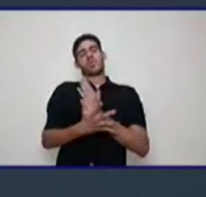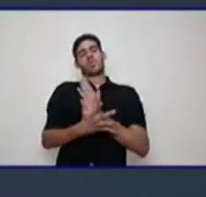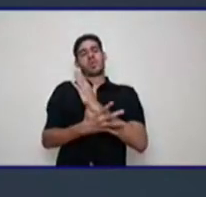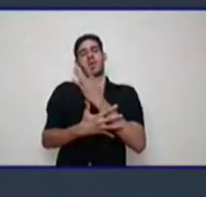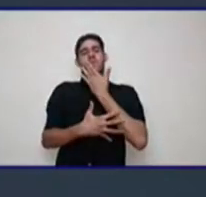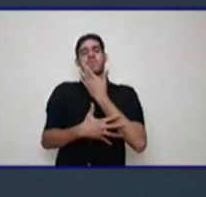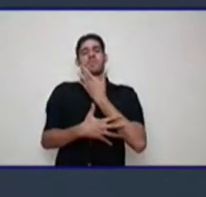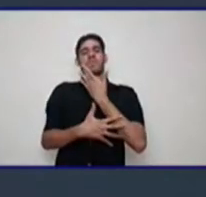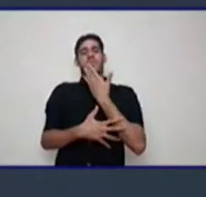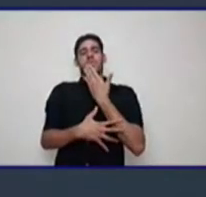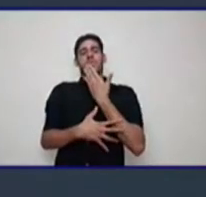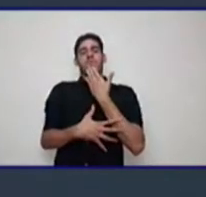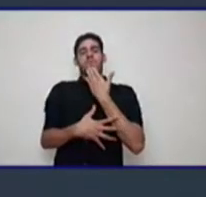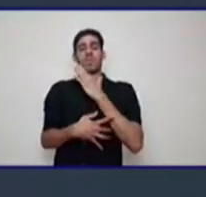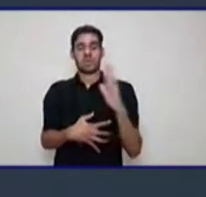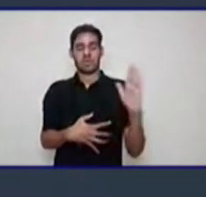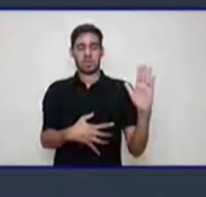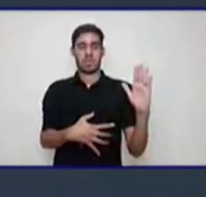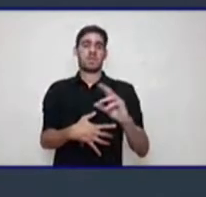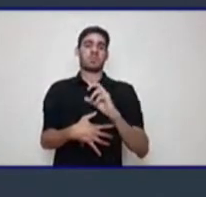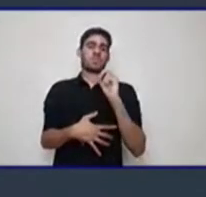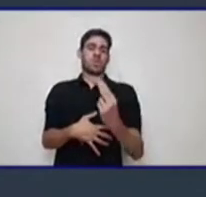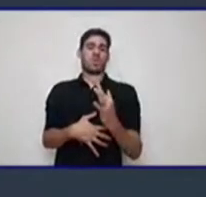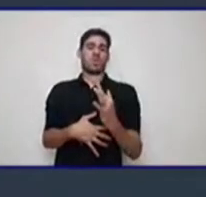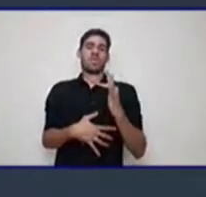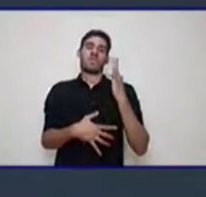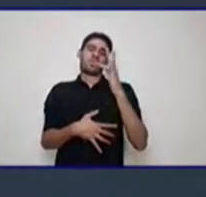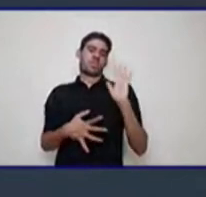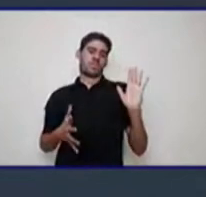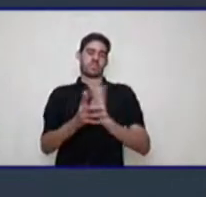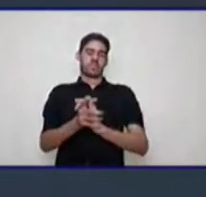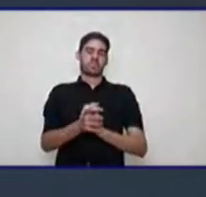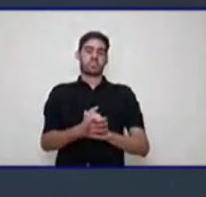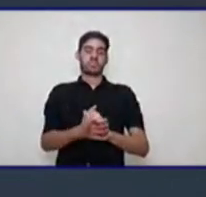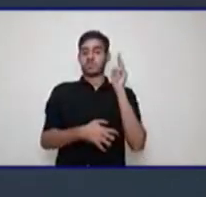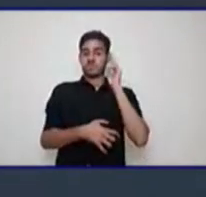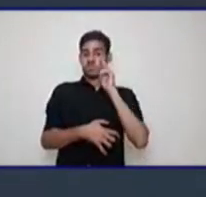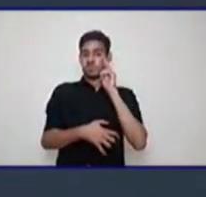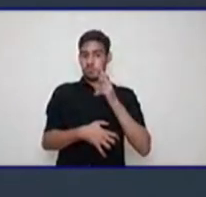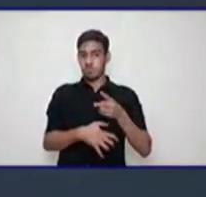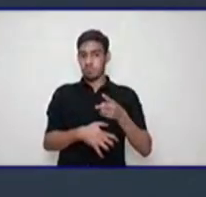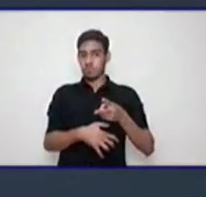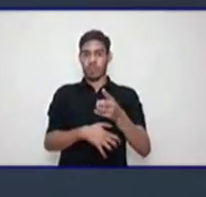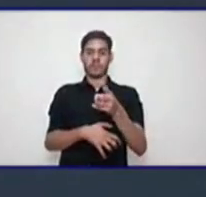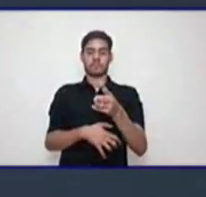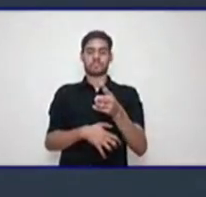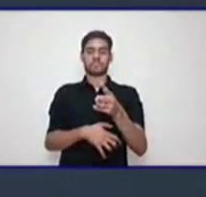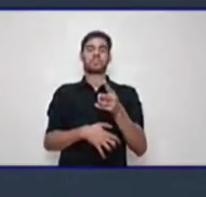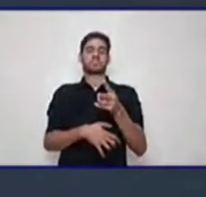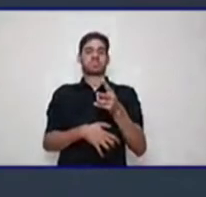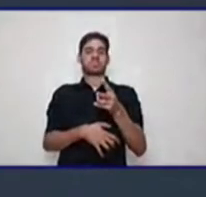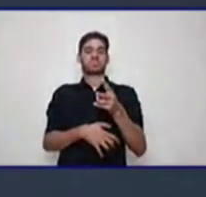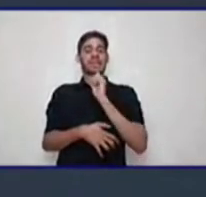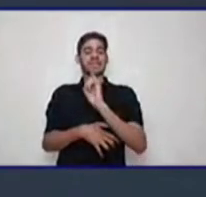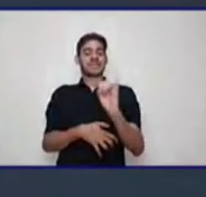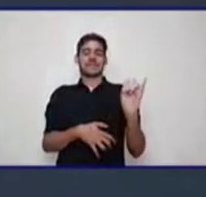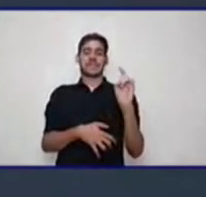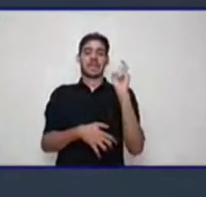candidato ou futuro candidato. Sempre lembrando que se houver